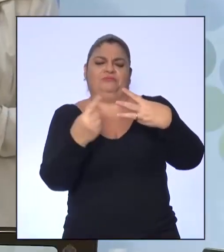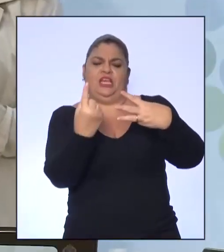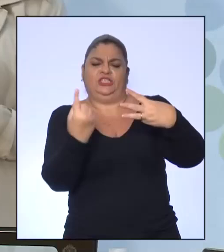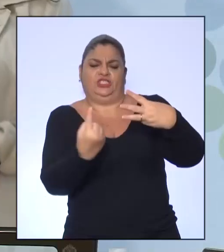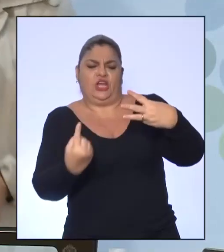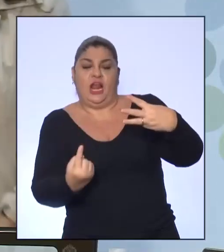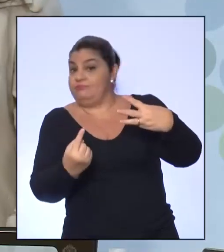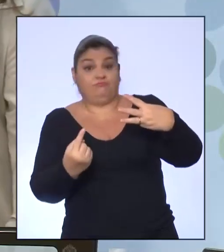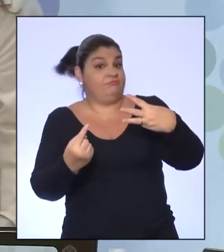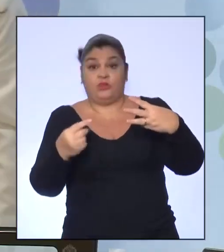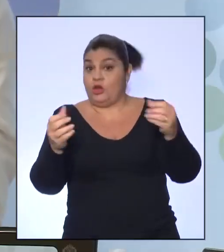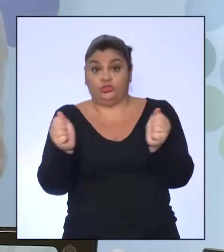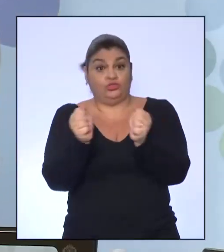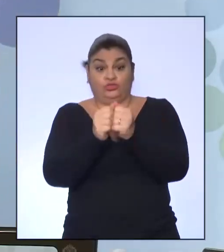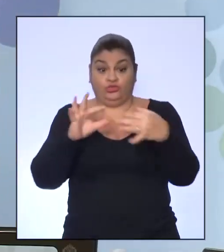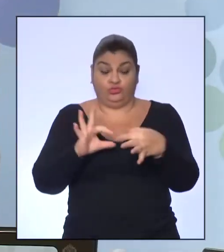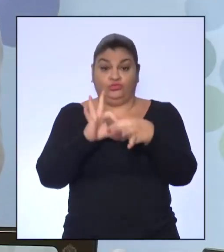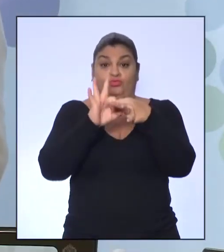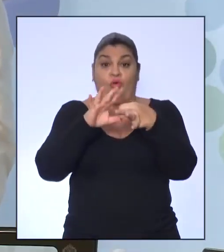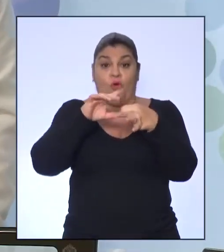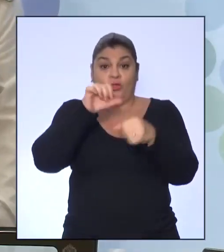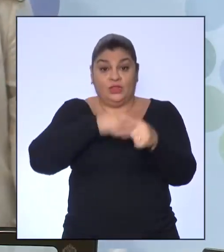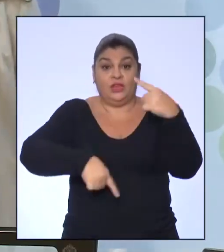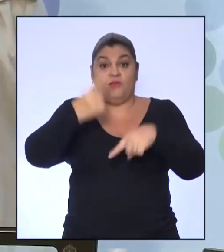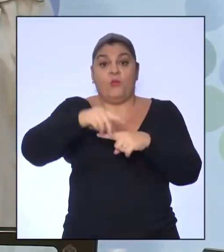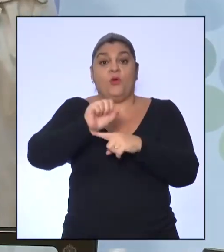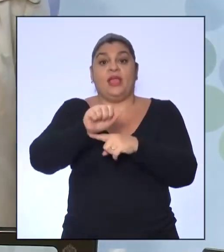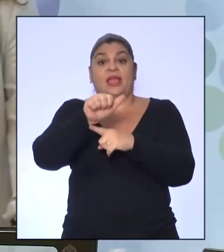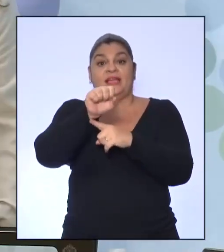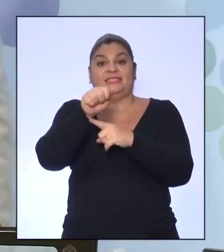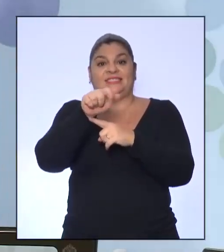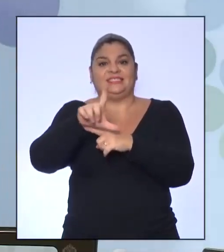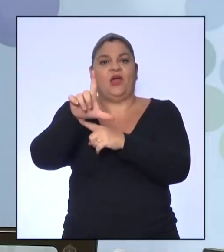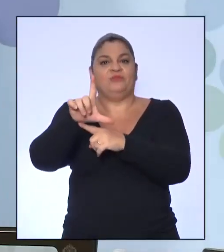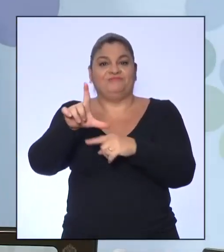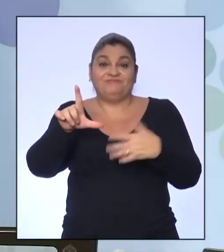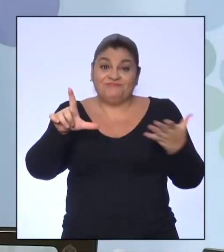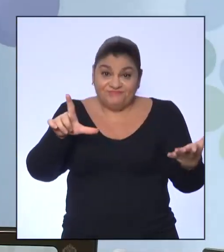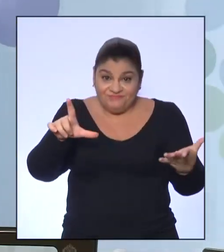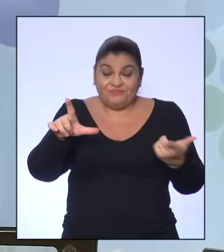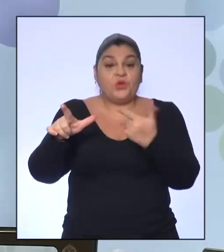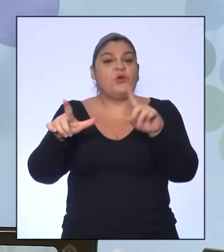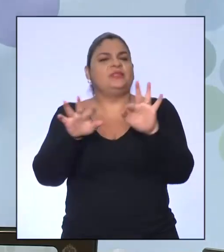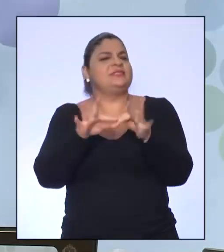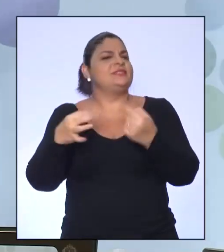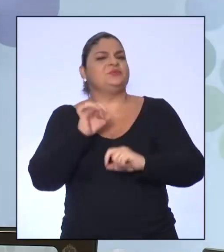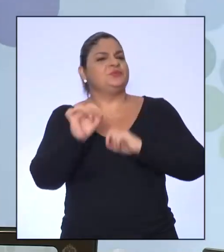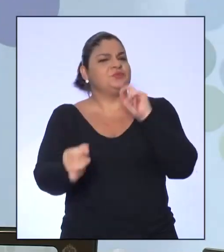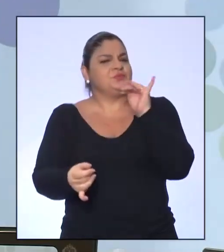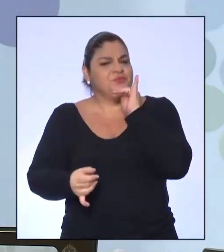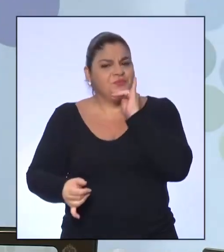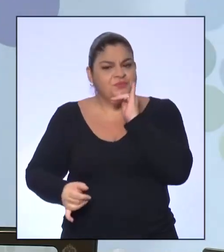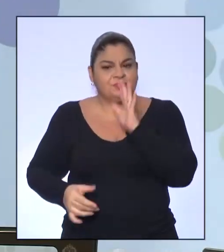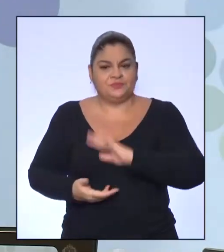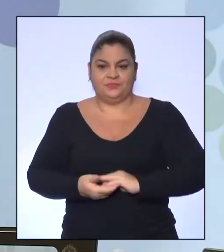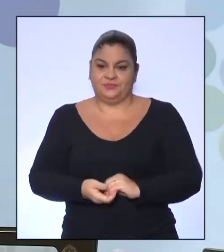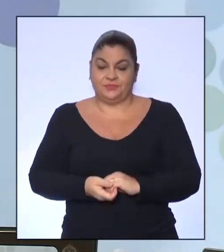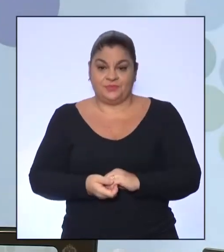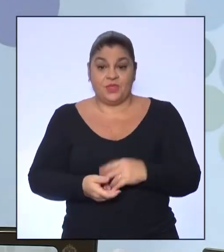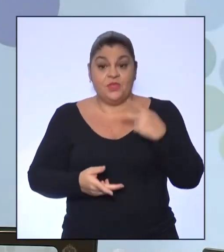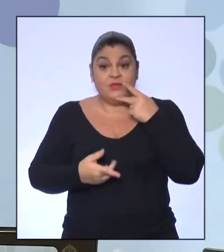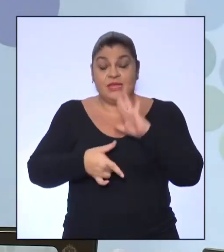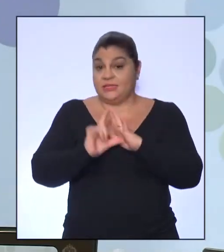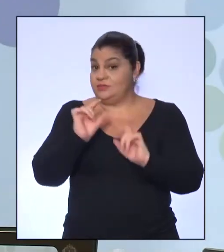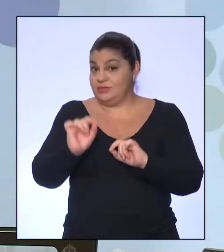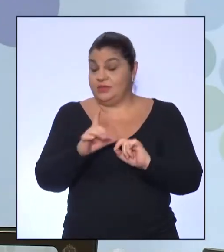sal, né? Então, houve uma transformação química aqui? Houve. Você quer ver uma outra mais simples ainda? Então, por exemplo, eu falei para